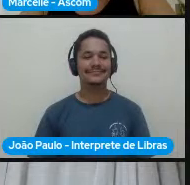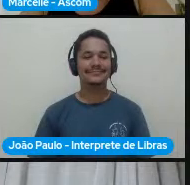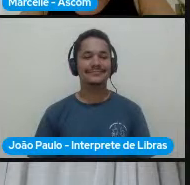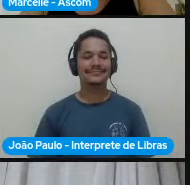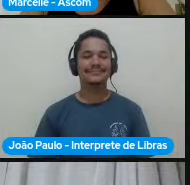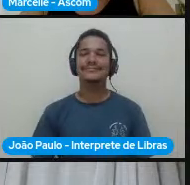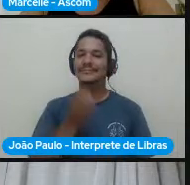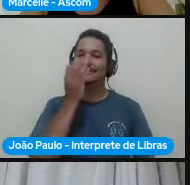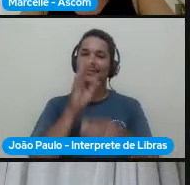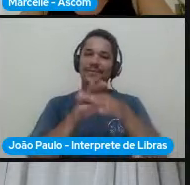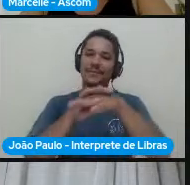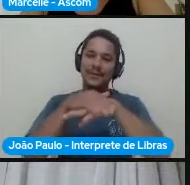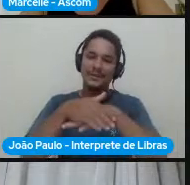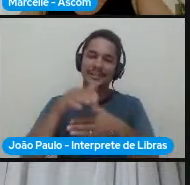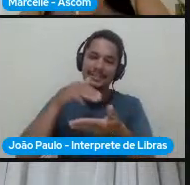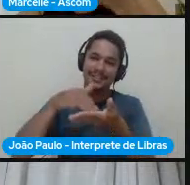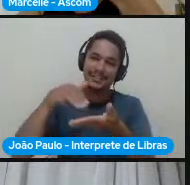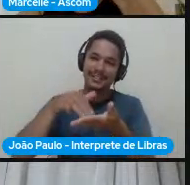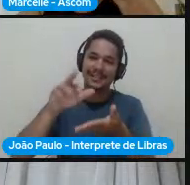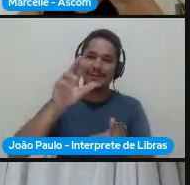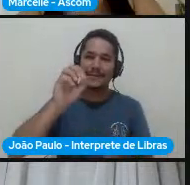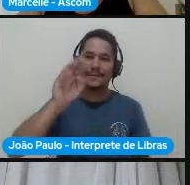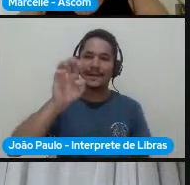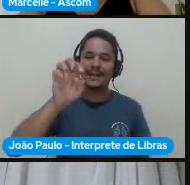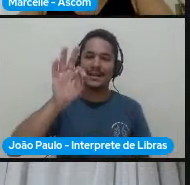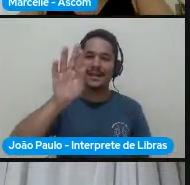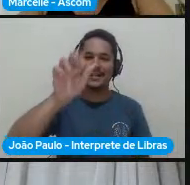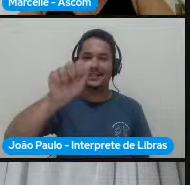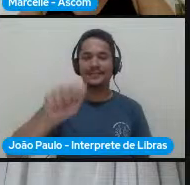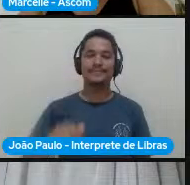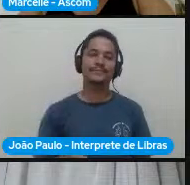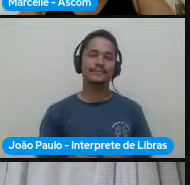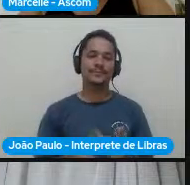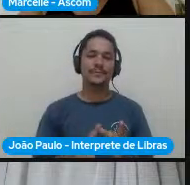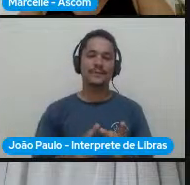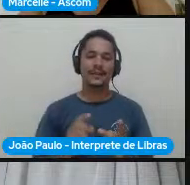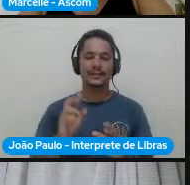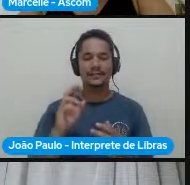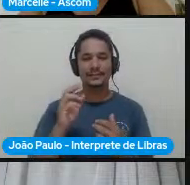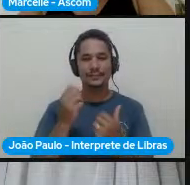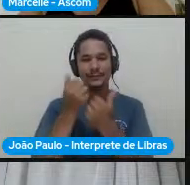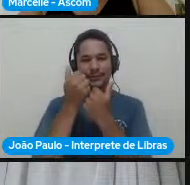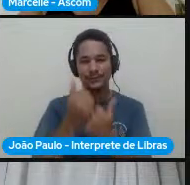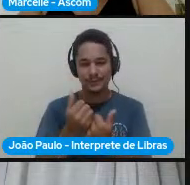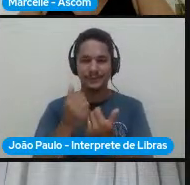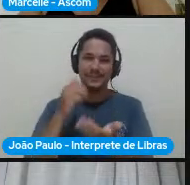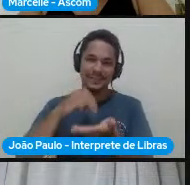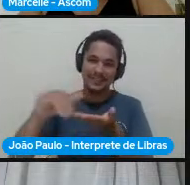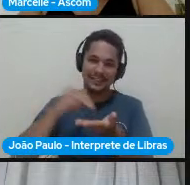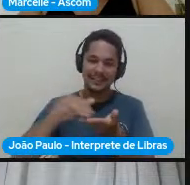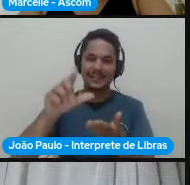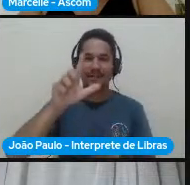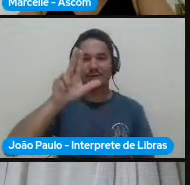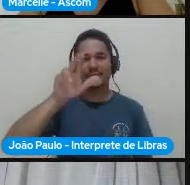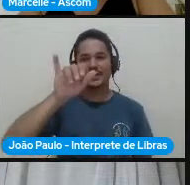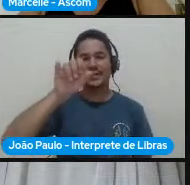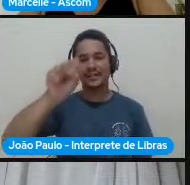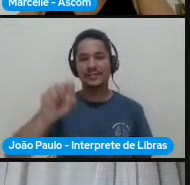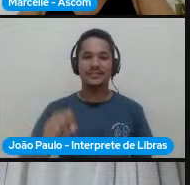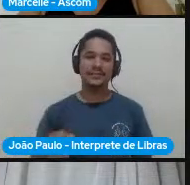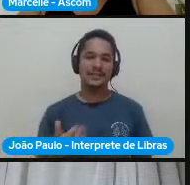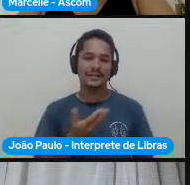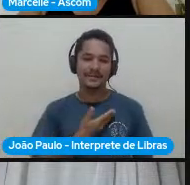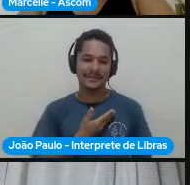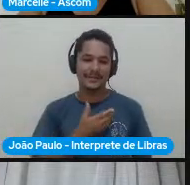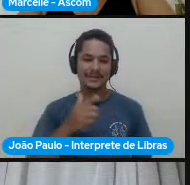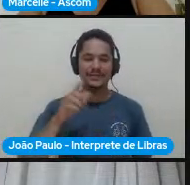Boa noite, secretária Roberta, subsecretário Luiz, nosso colega Diego, Marcele, João